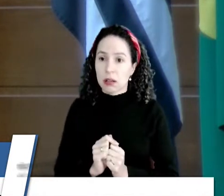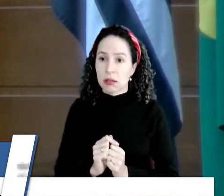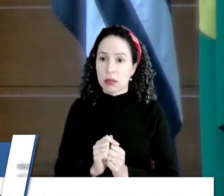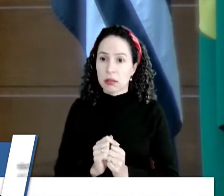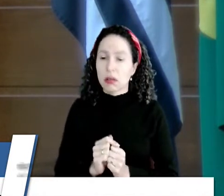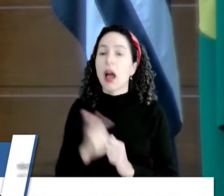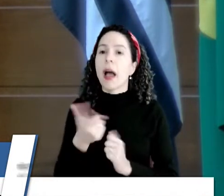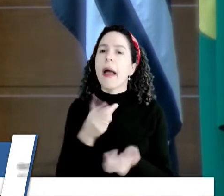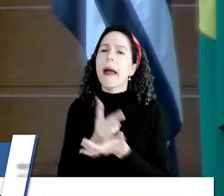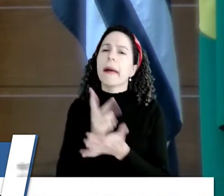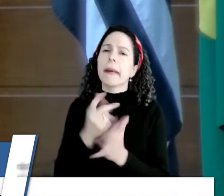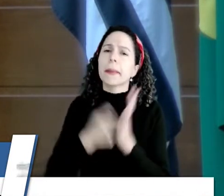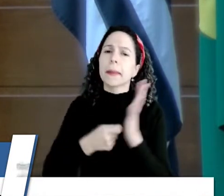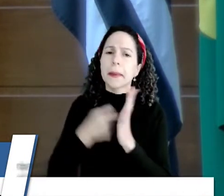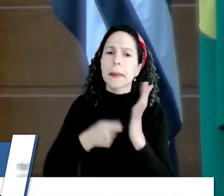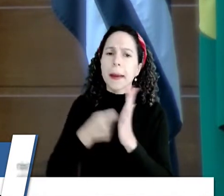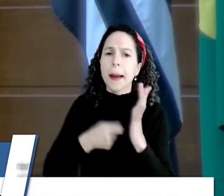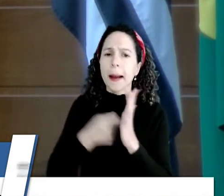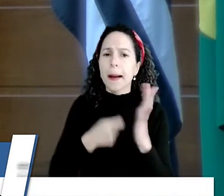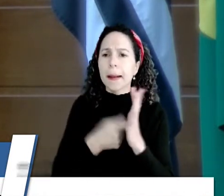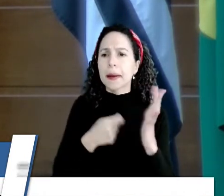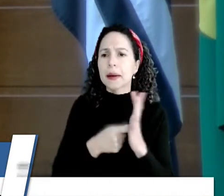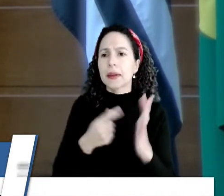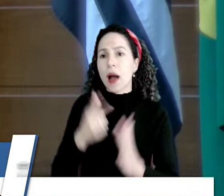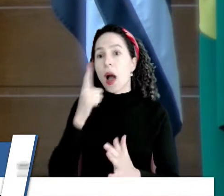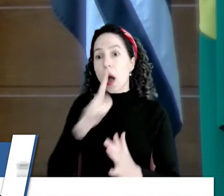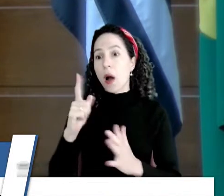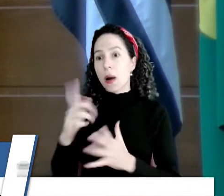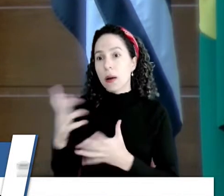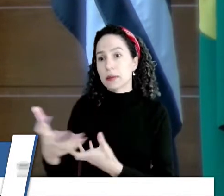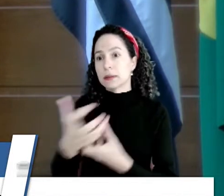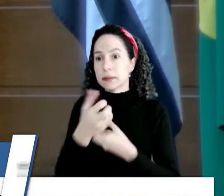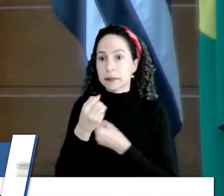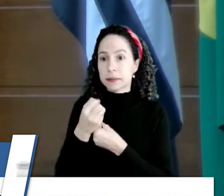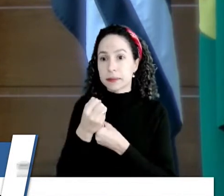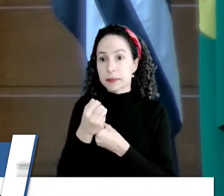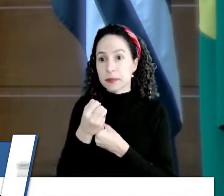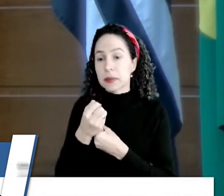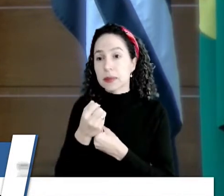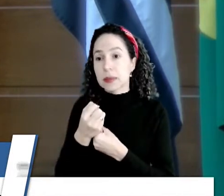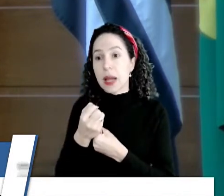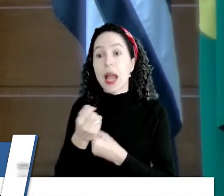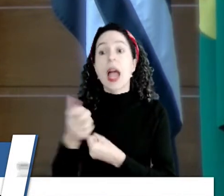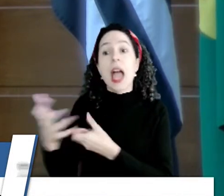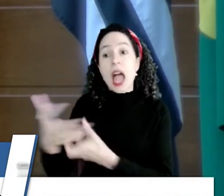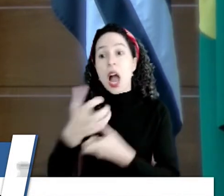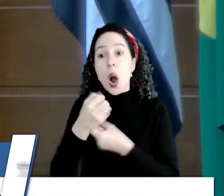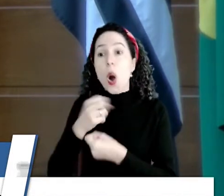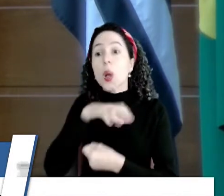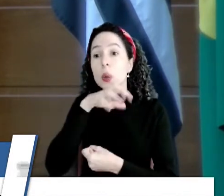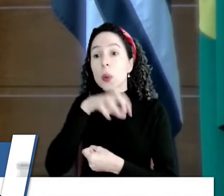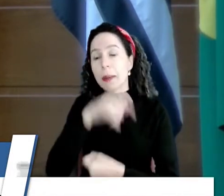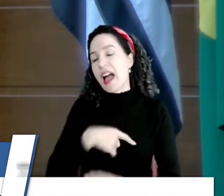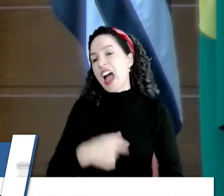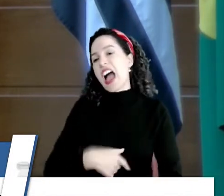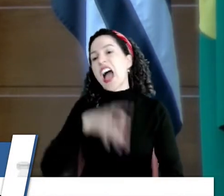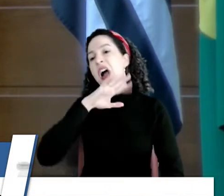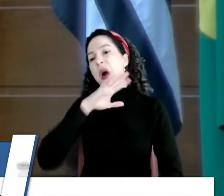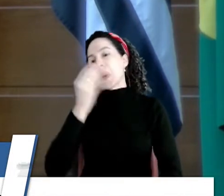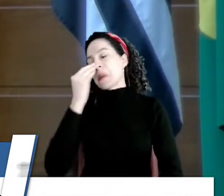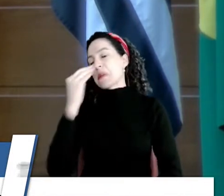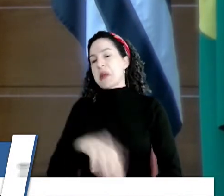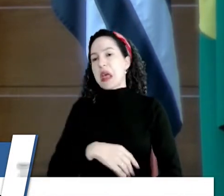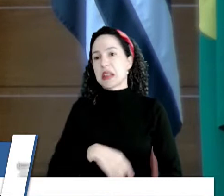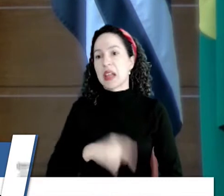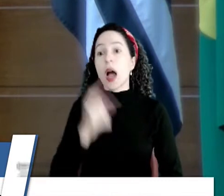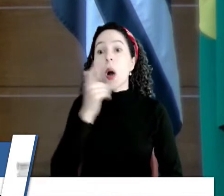captura de volta, o serviço de captura e recolha, o serviço não presta. Consegue o serviço do Vetimóvel, o serviço não presta. A gente precisa se